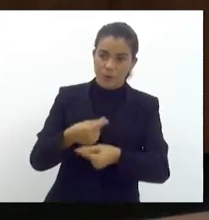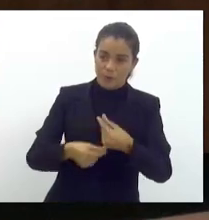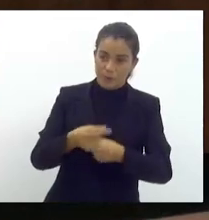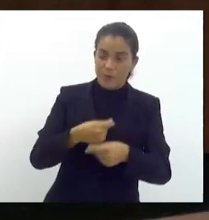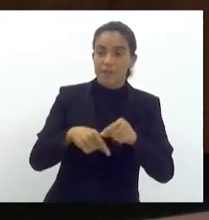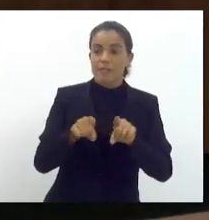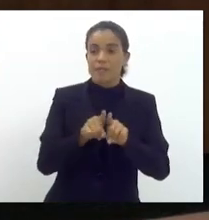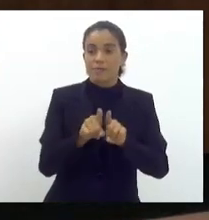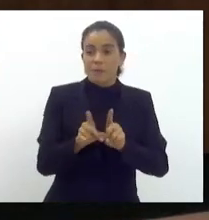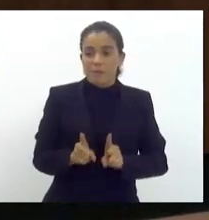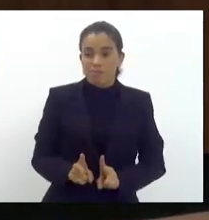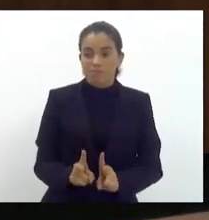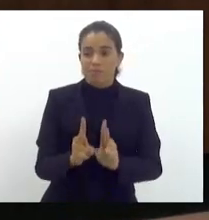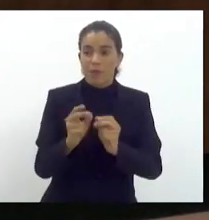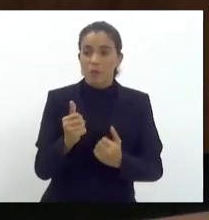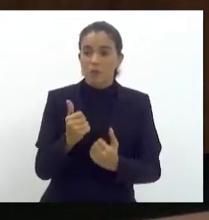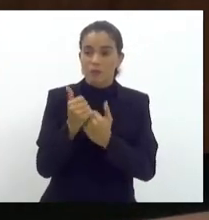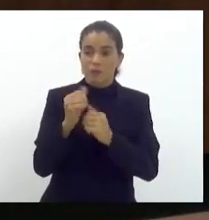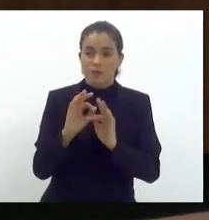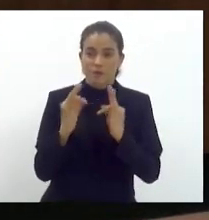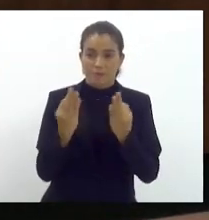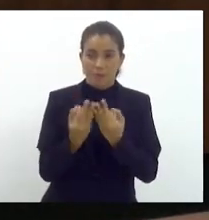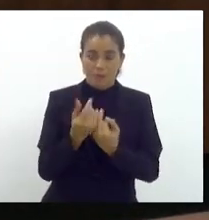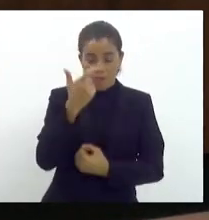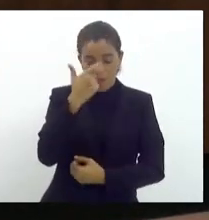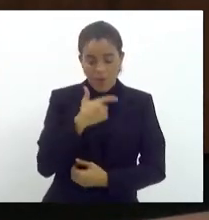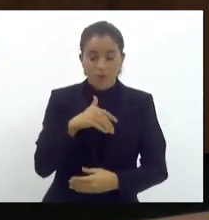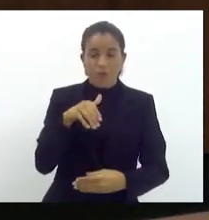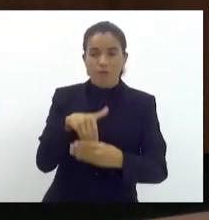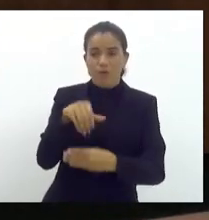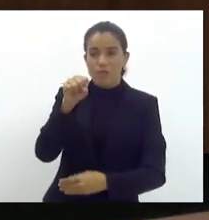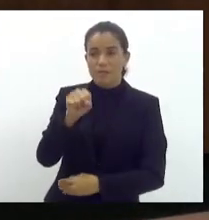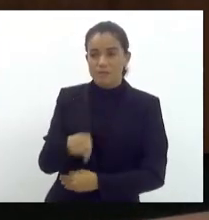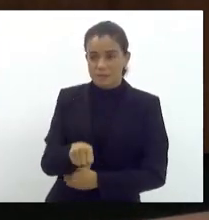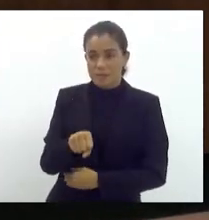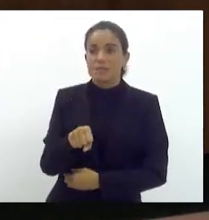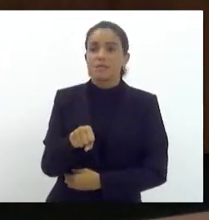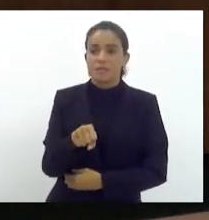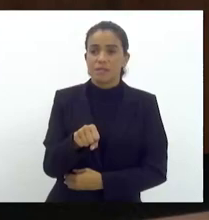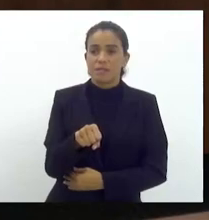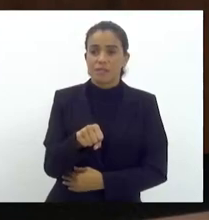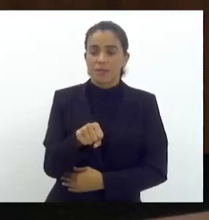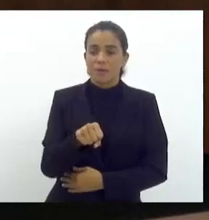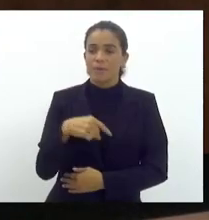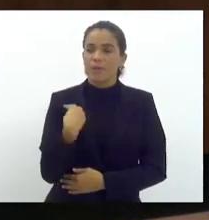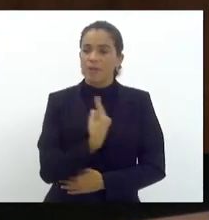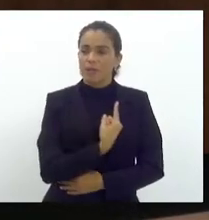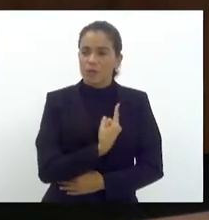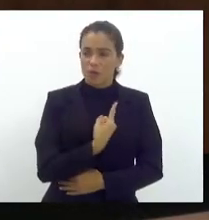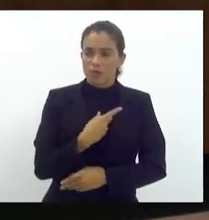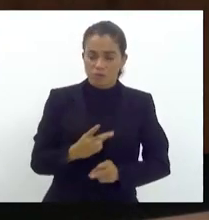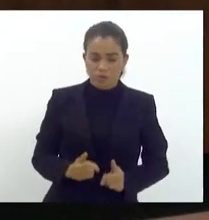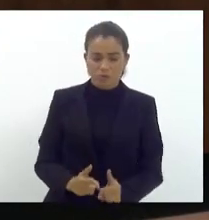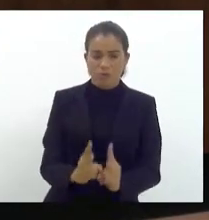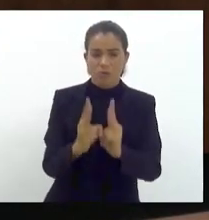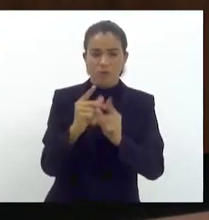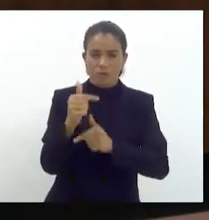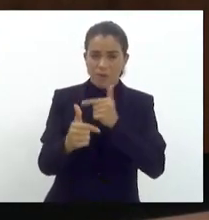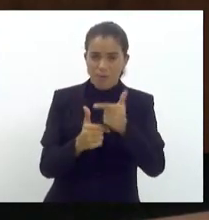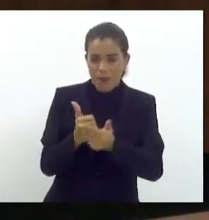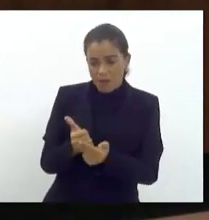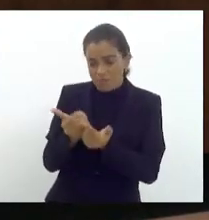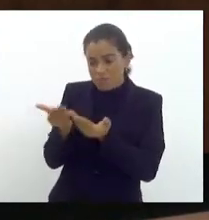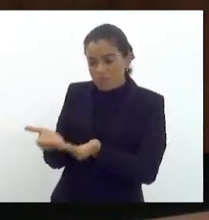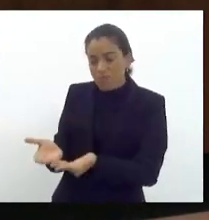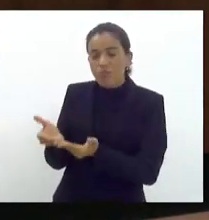e para manter o sustento da sua família o meu voto É sim e que a gente possa continuar trabalhando para o